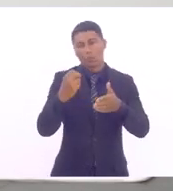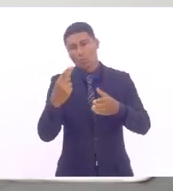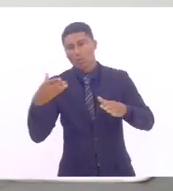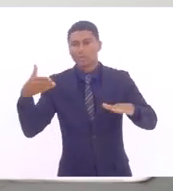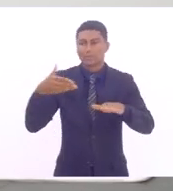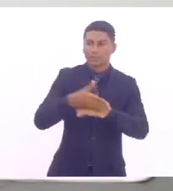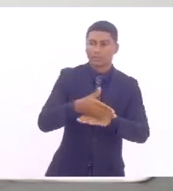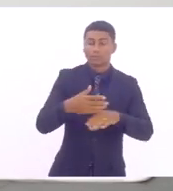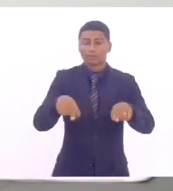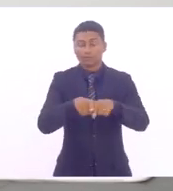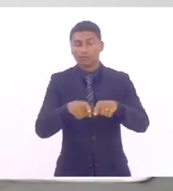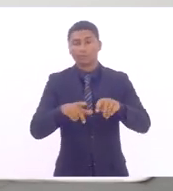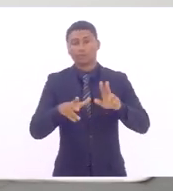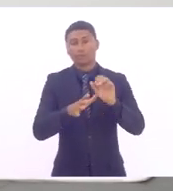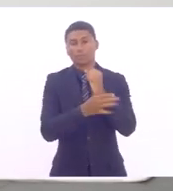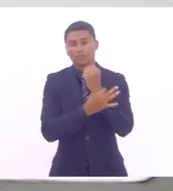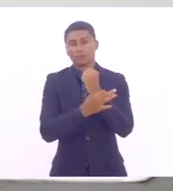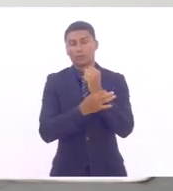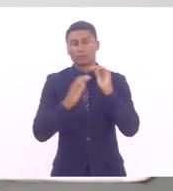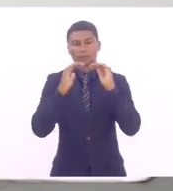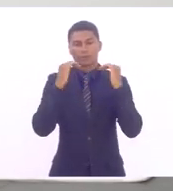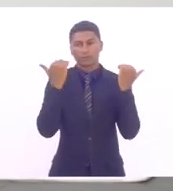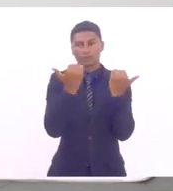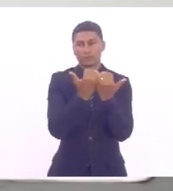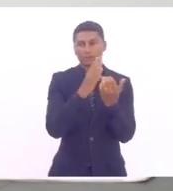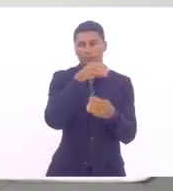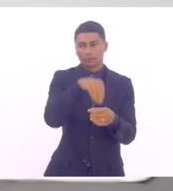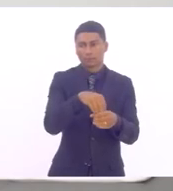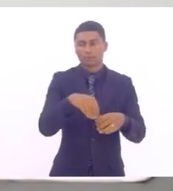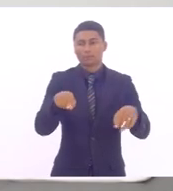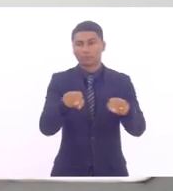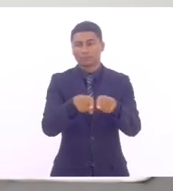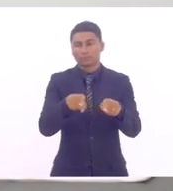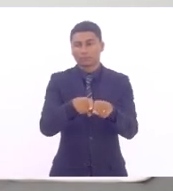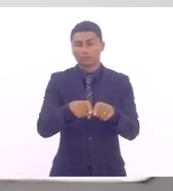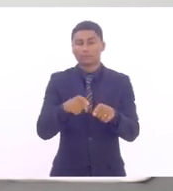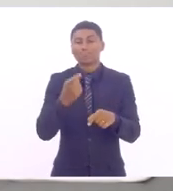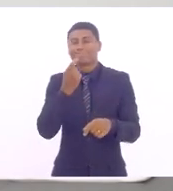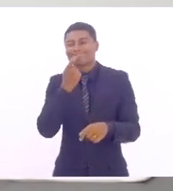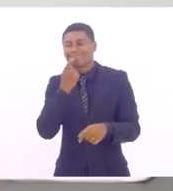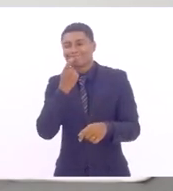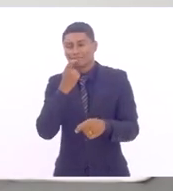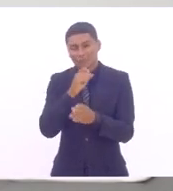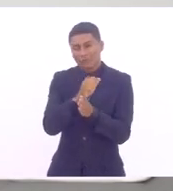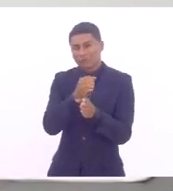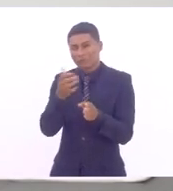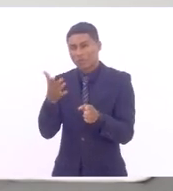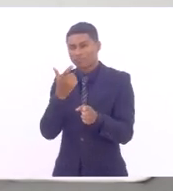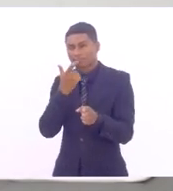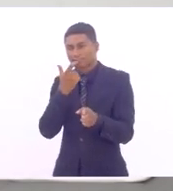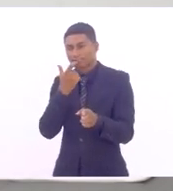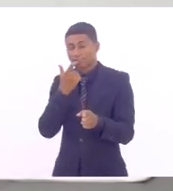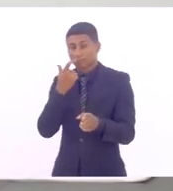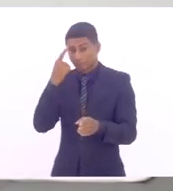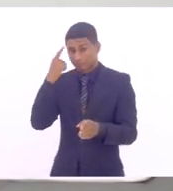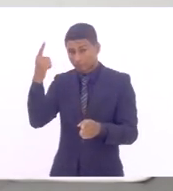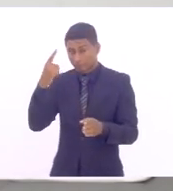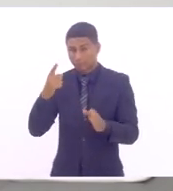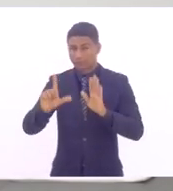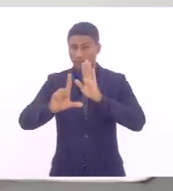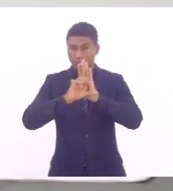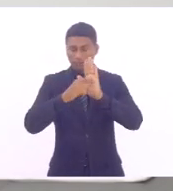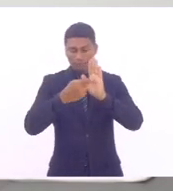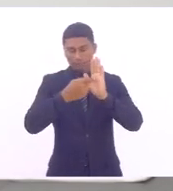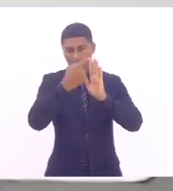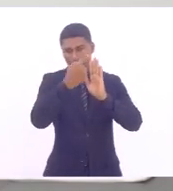segurança, tanto no interior do estádio quanto no entorno do estádio. Quero lembrar que o Estatuto do Torcedor